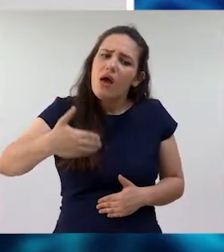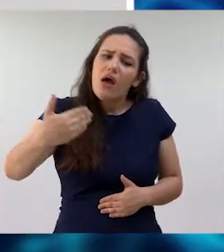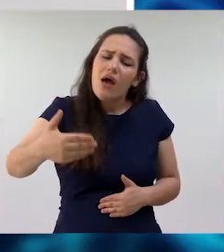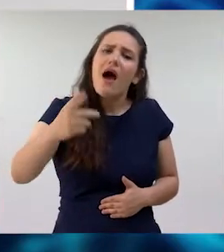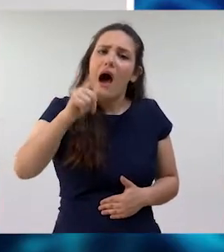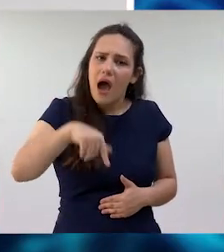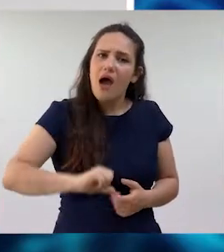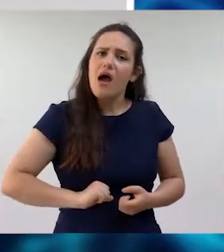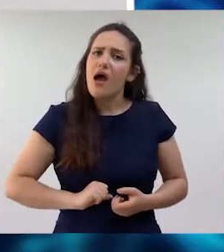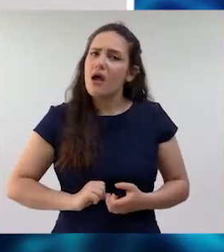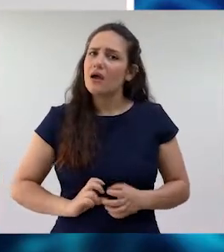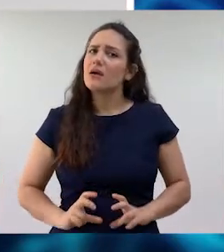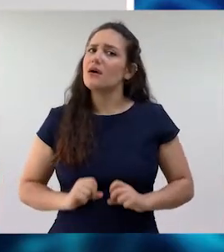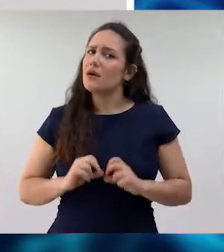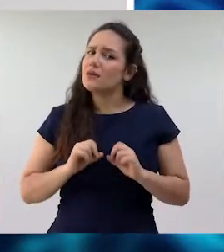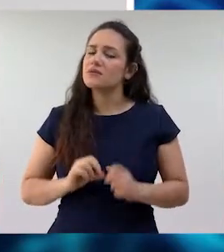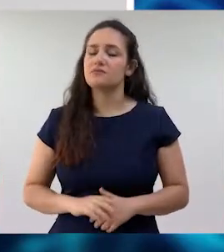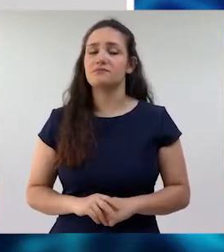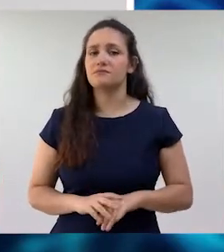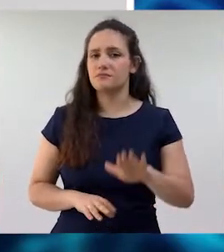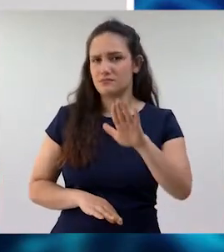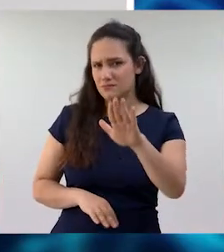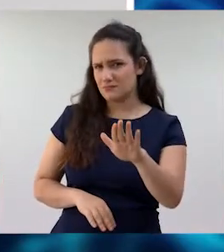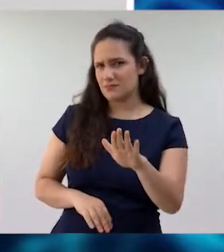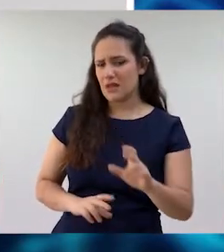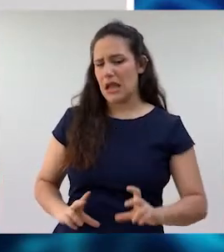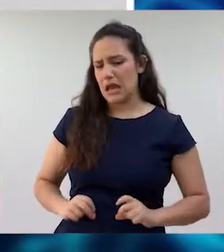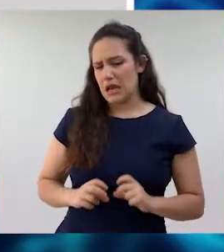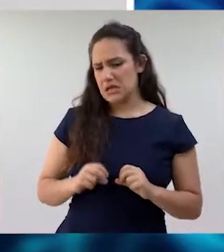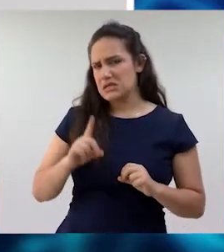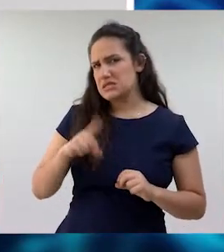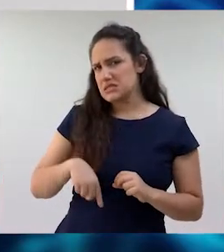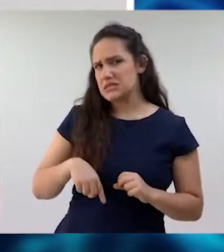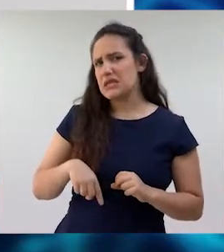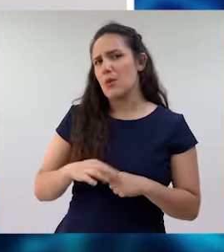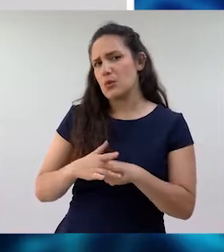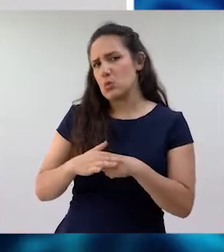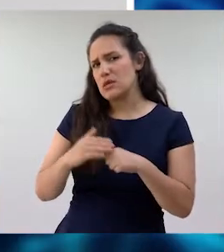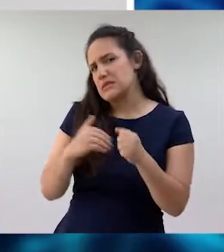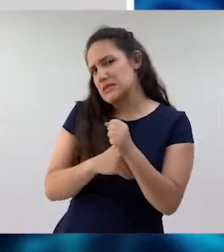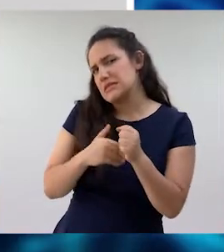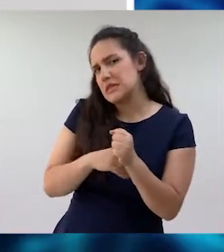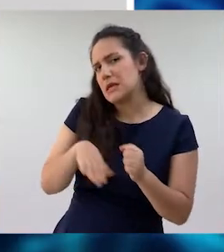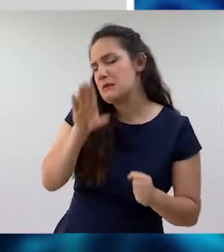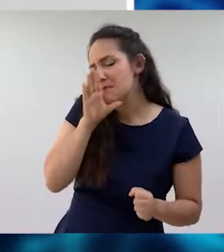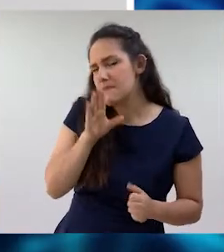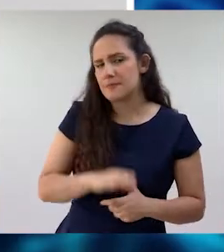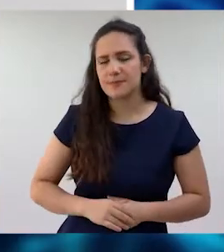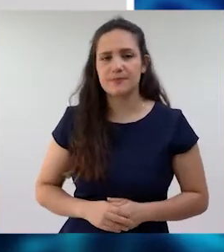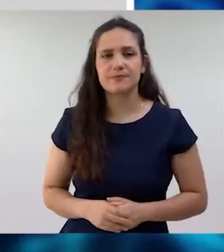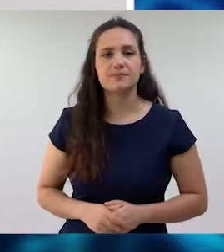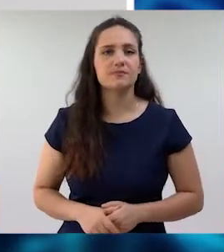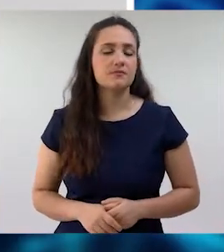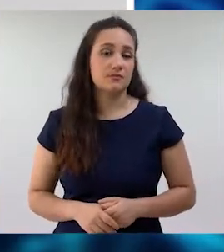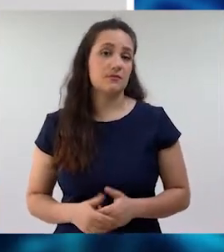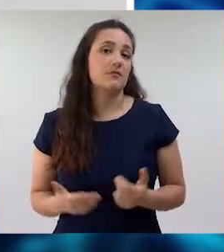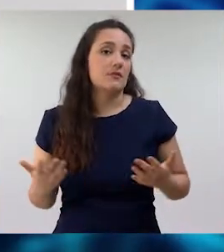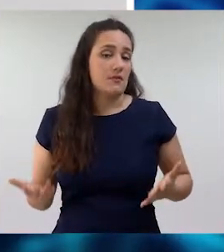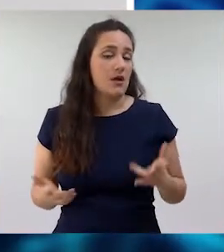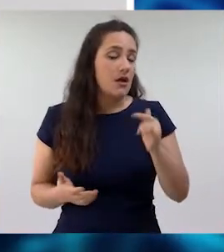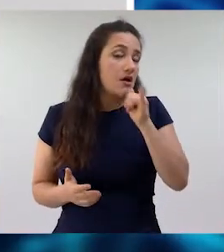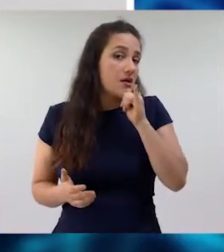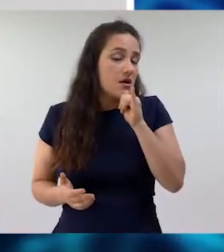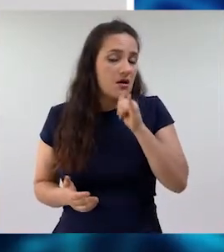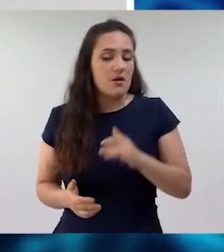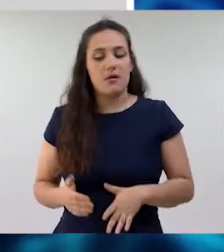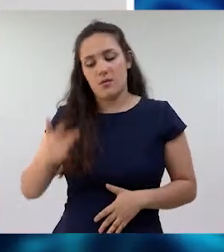crônicas. Dizem que é silenciosa, né? O câncer é uma doença silenciosa. No caso, a pessoa